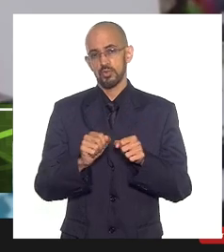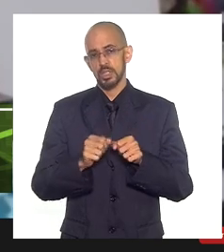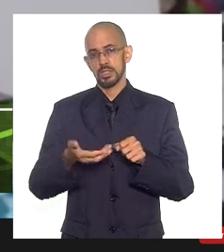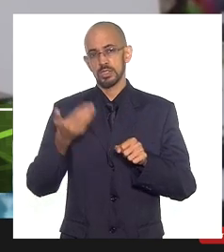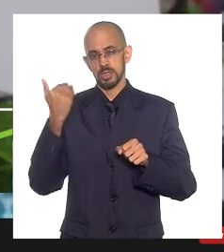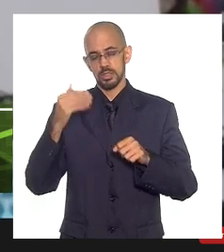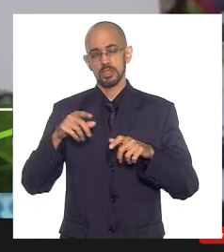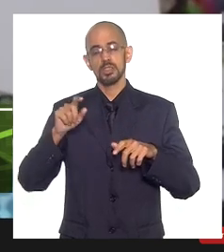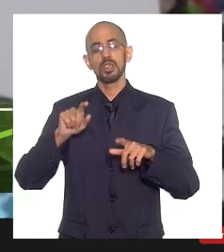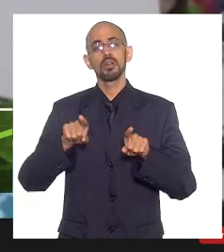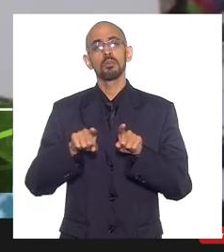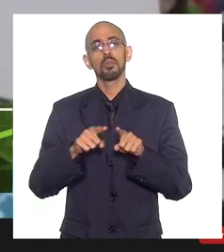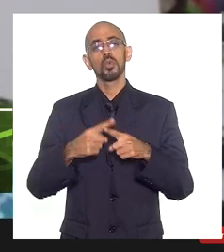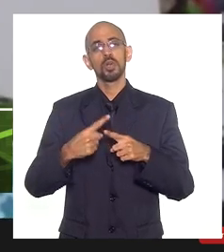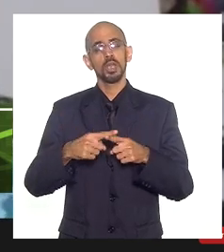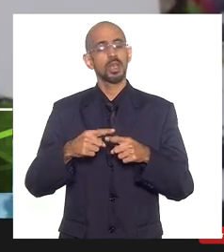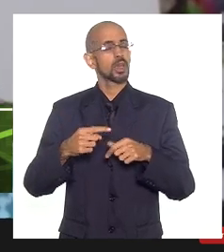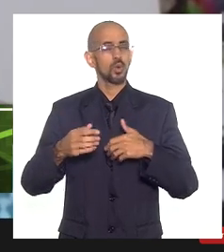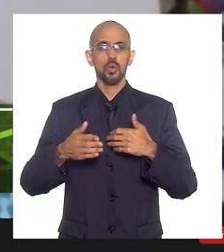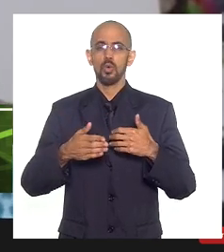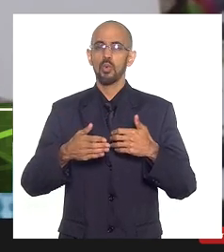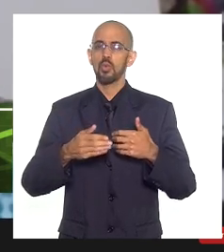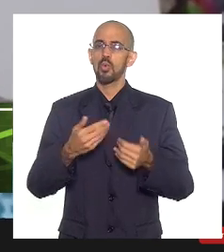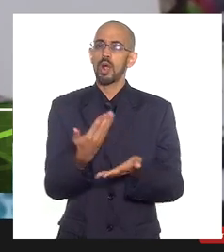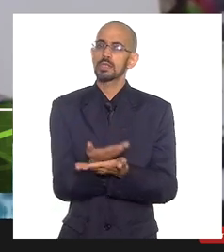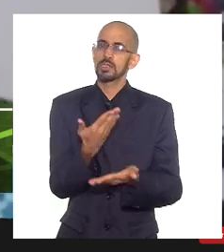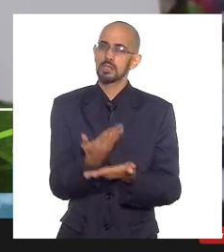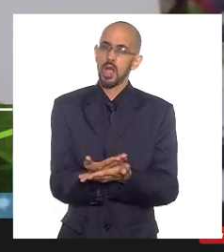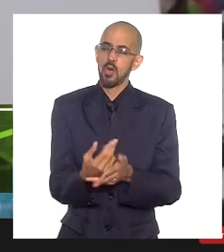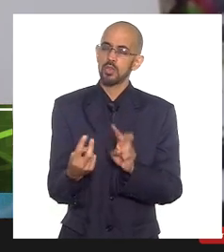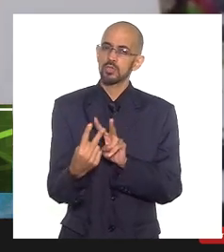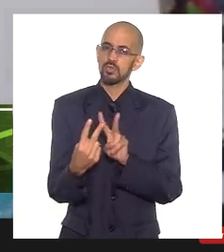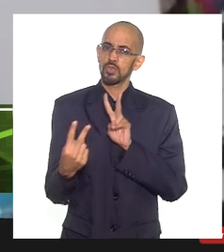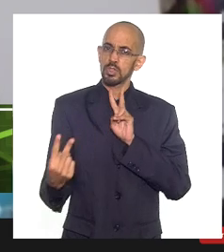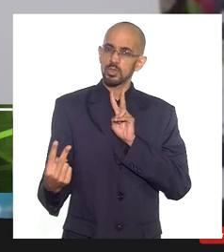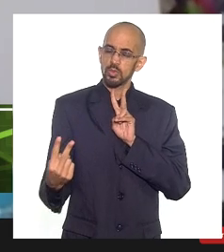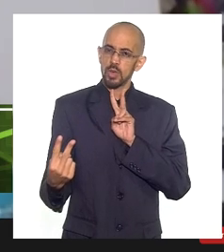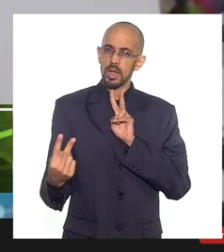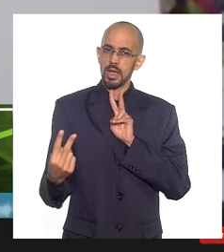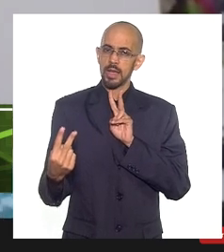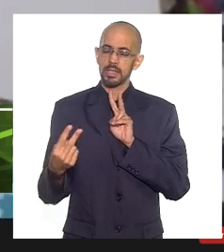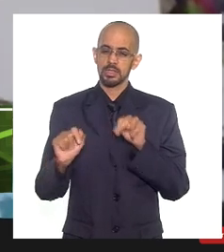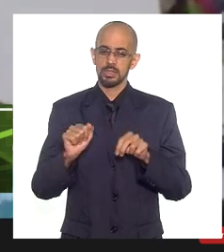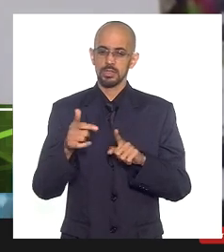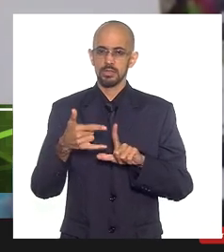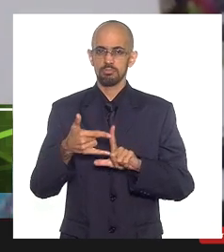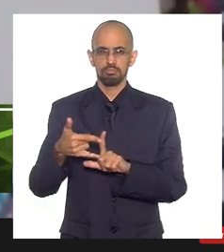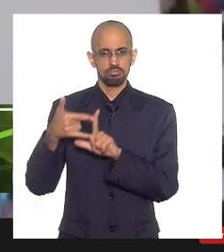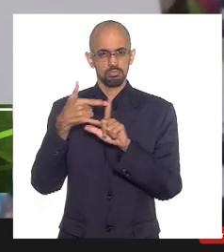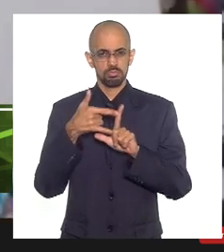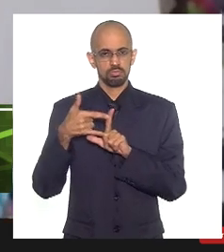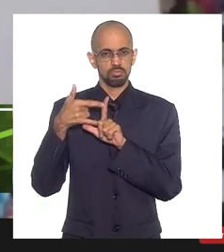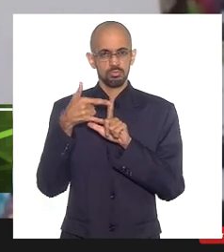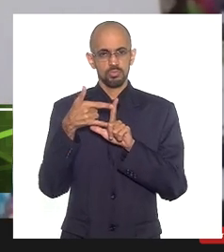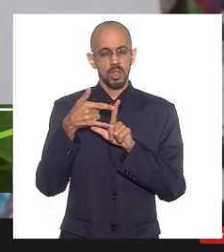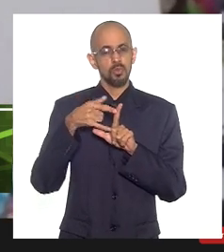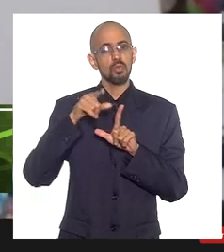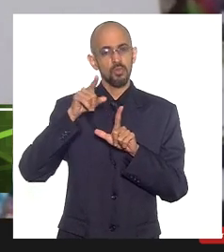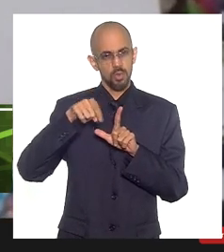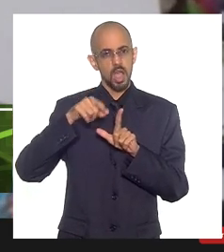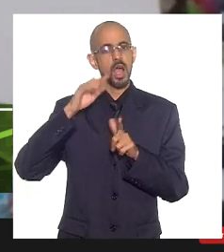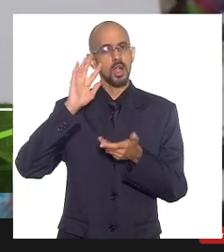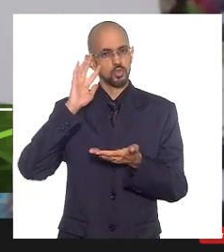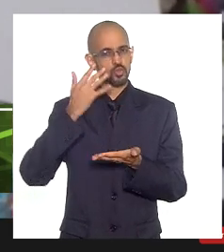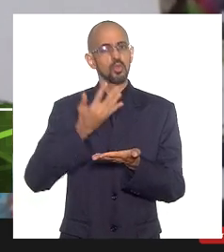online o nome que se dê a estas mediações tecnológicas tenha sido a grande solução